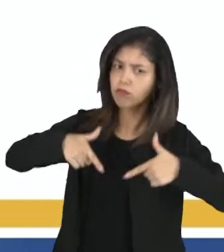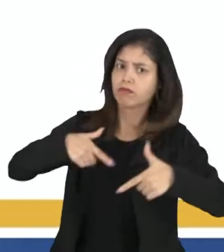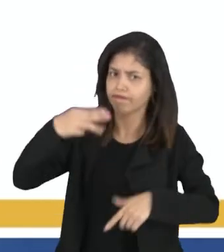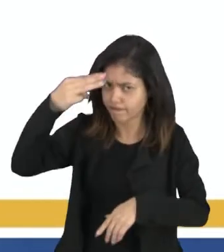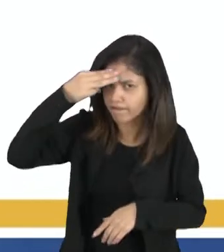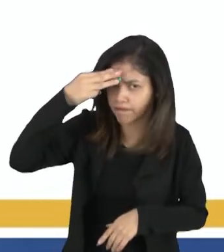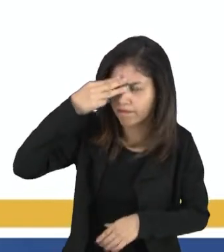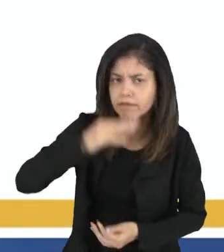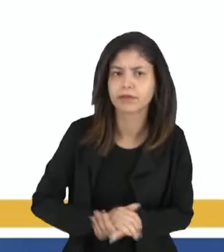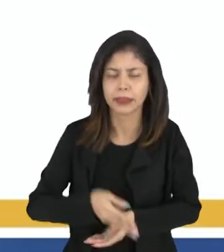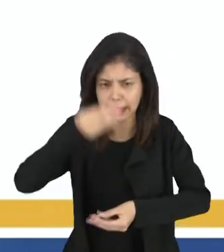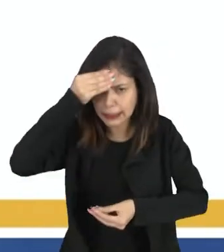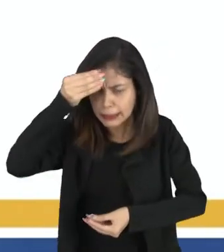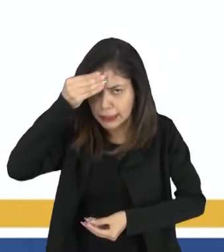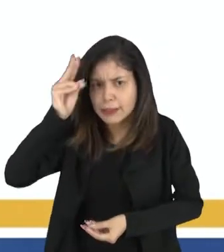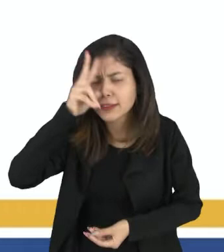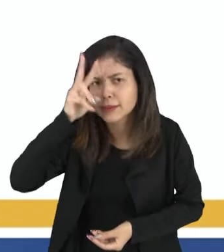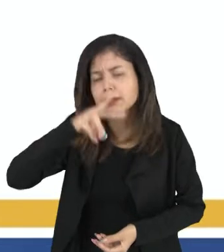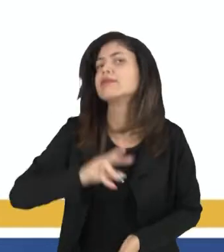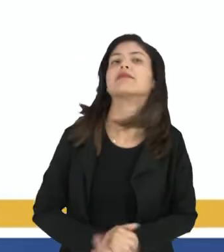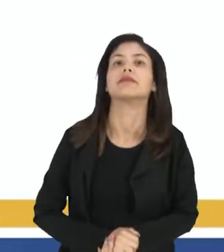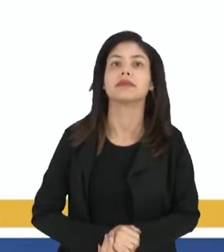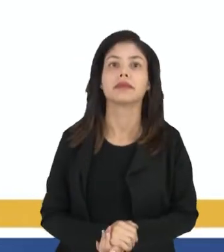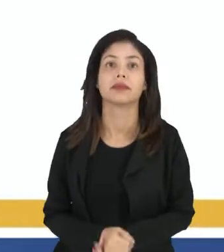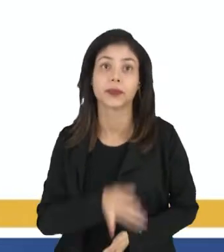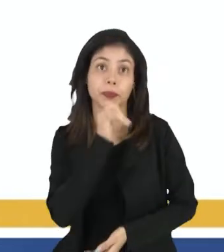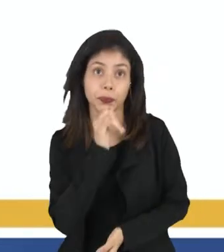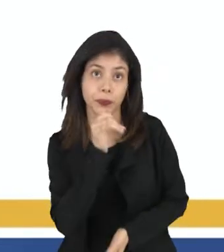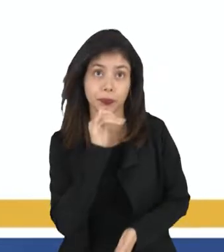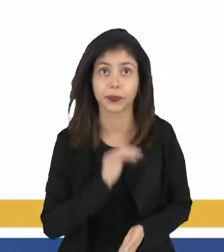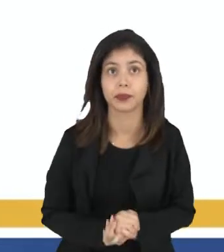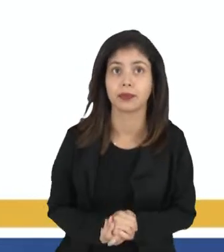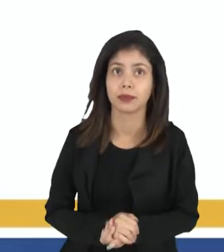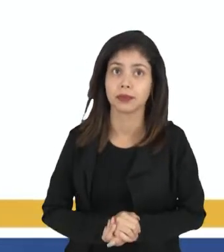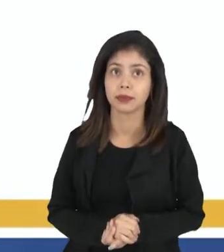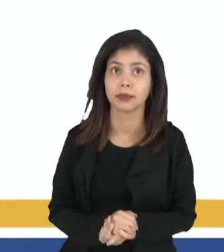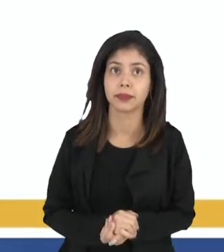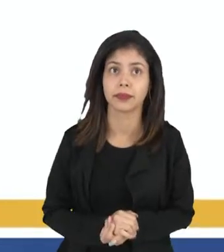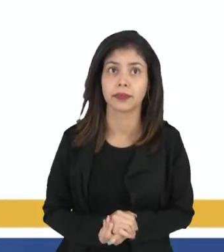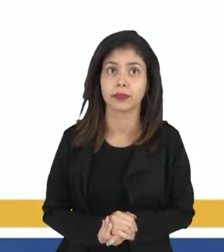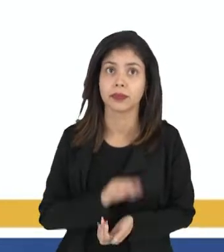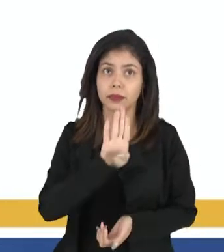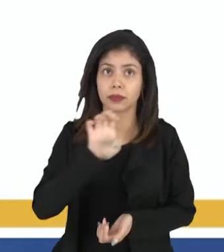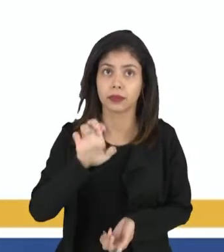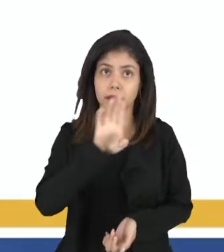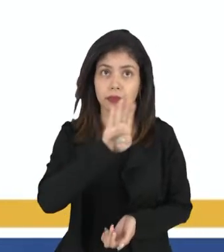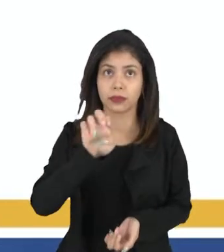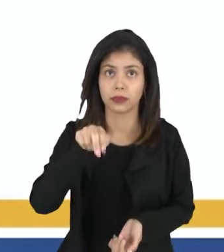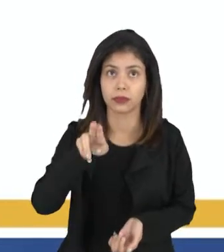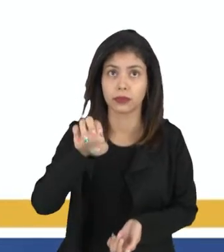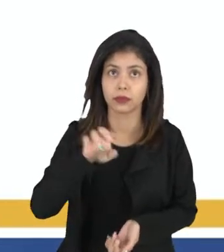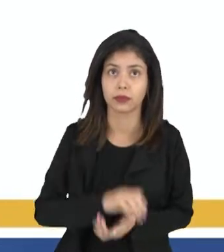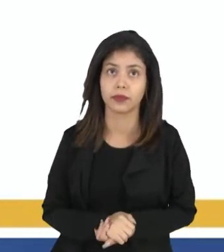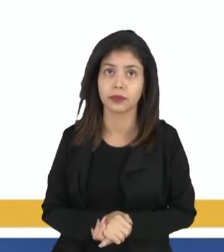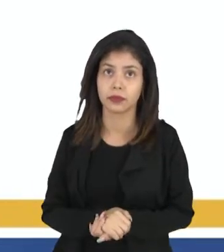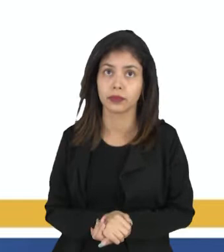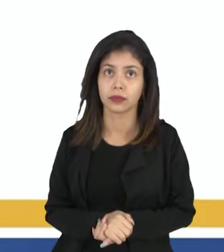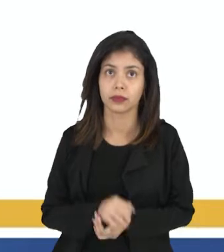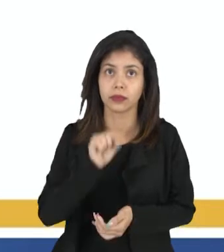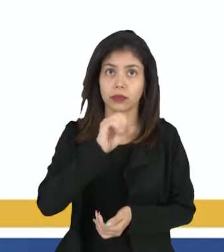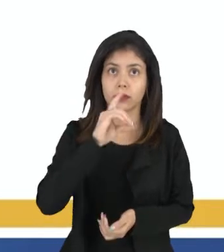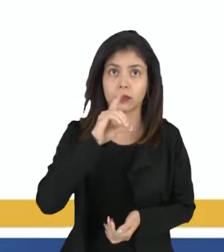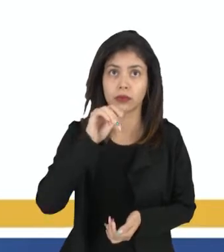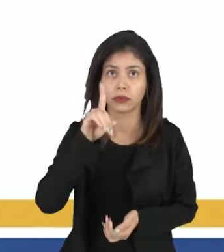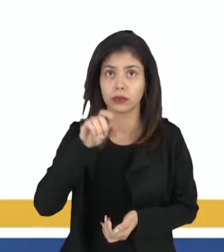memorizar, certo? Por exemplo, aí, ó, participio passado do verbo to be, fica been, sell